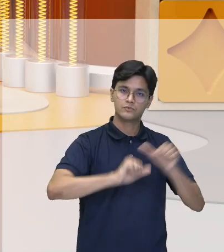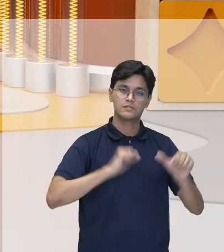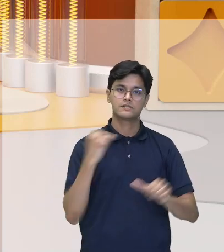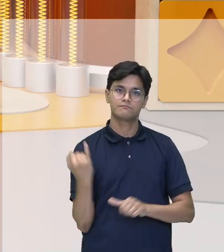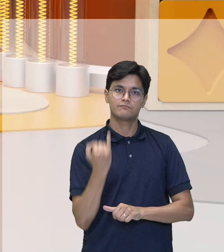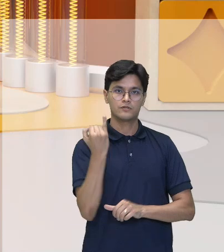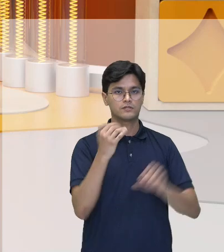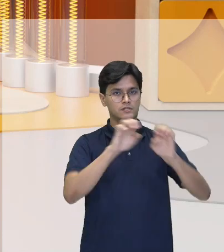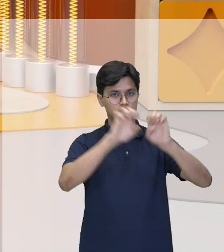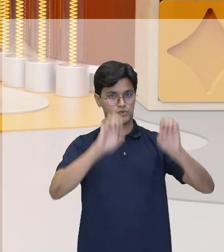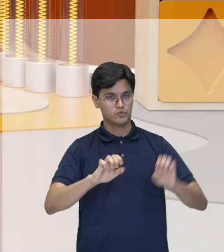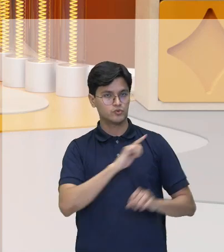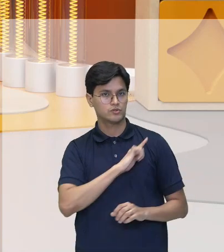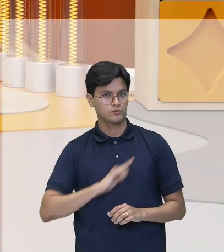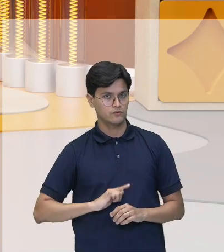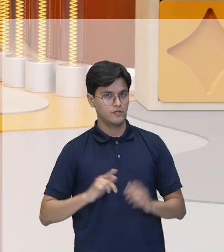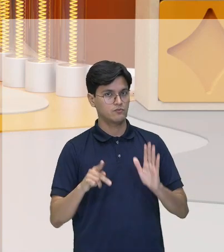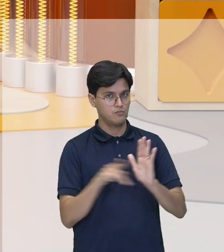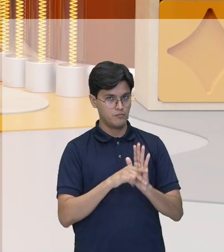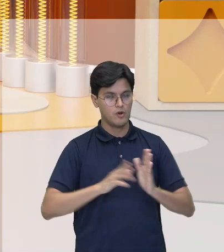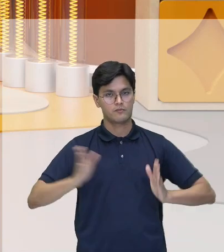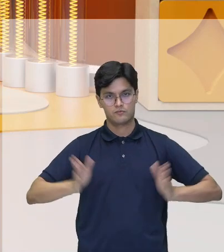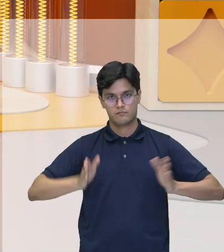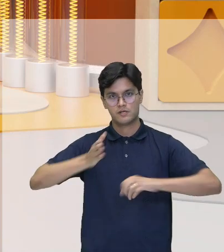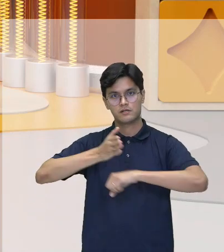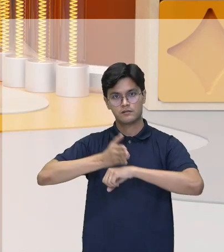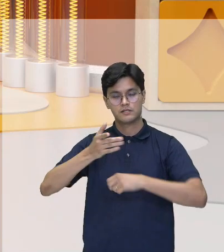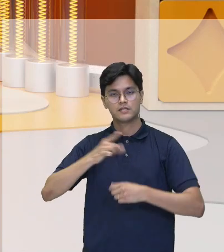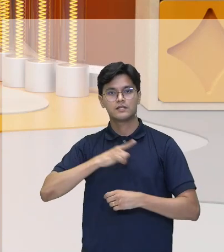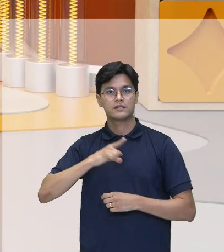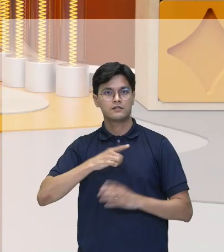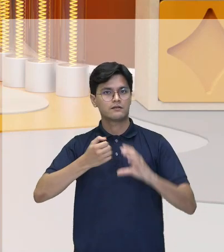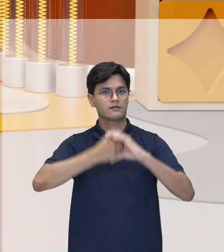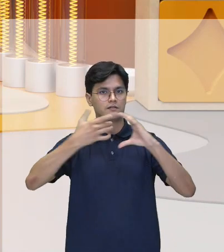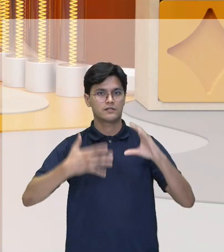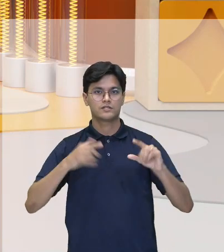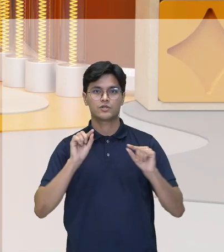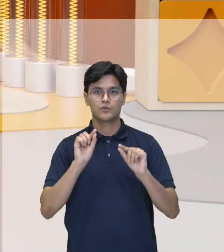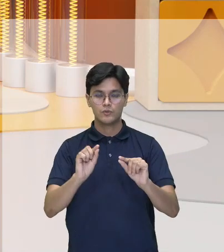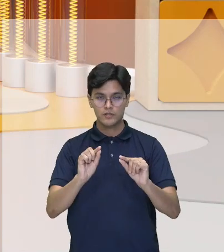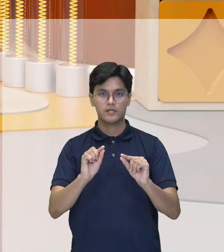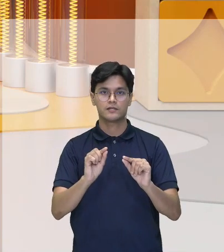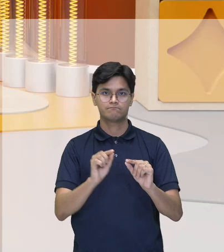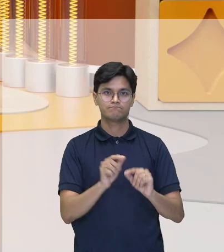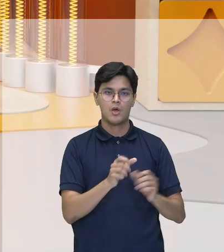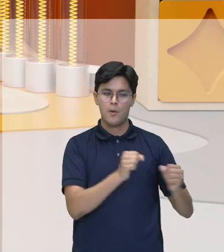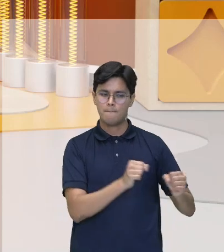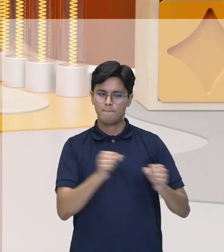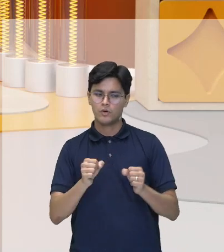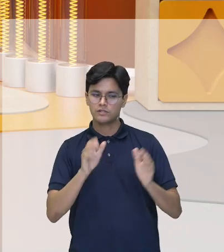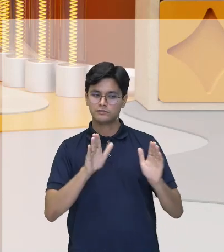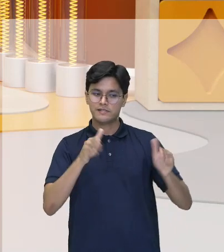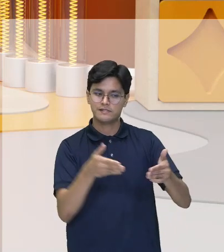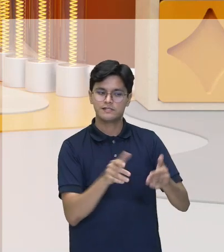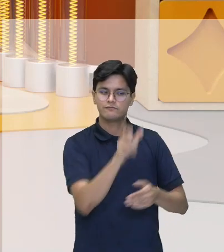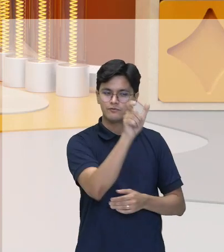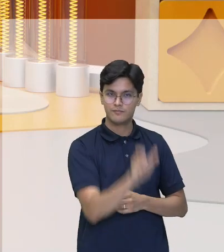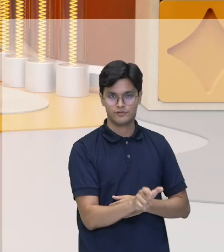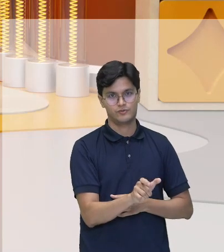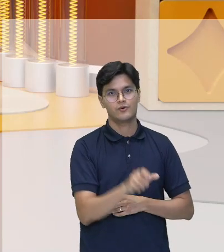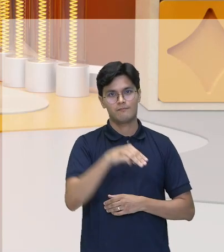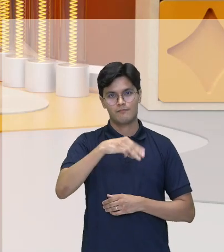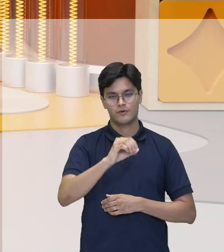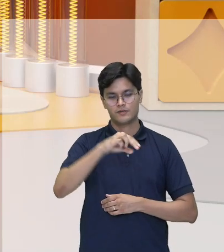com o seu feudo, estabelecendo a sua política, estabelecendo a sua forma de câmbio e as